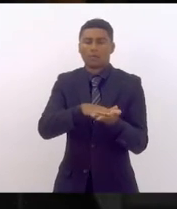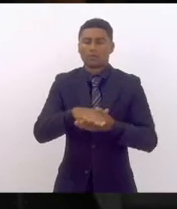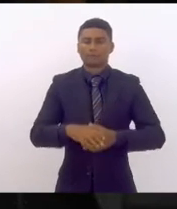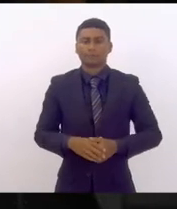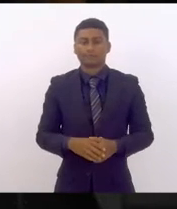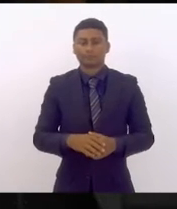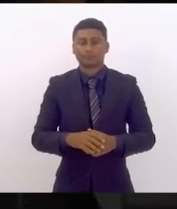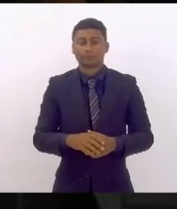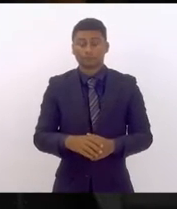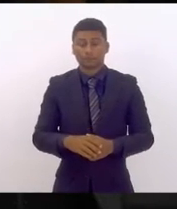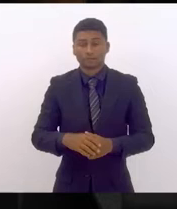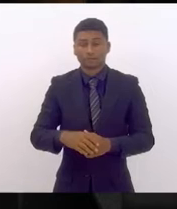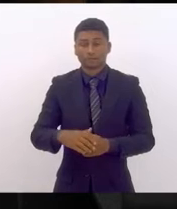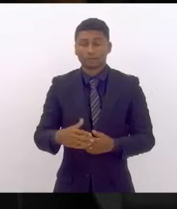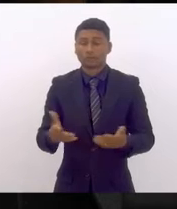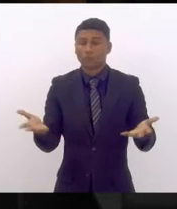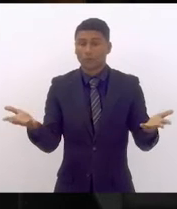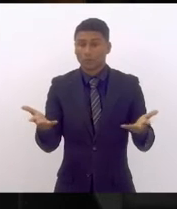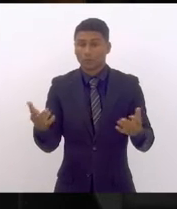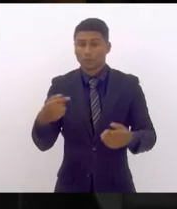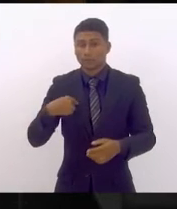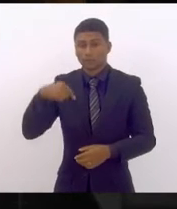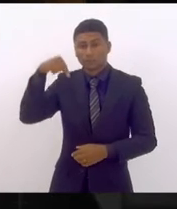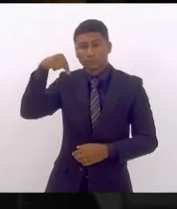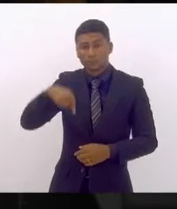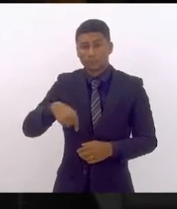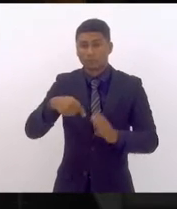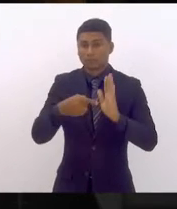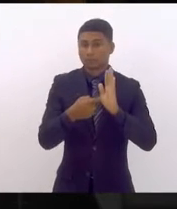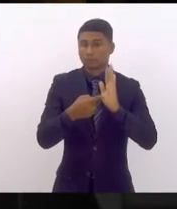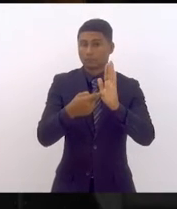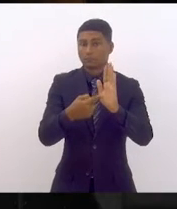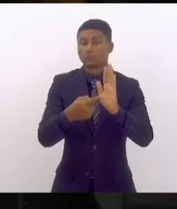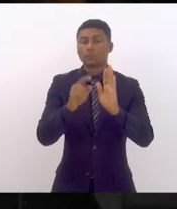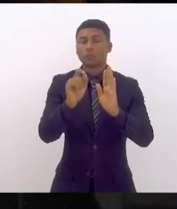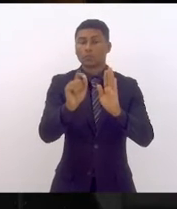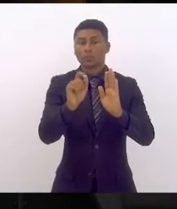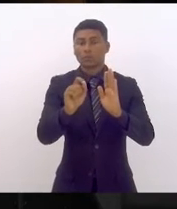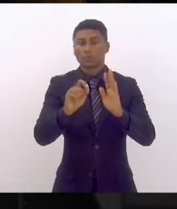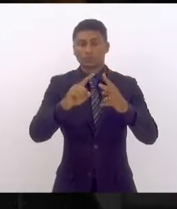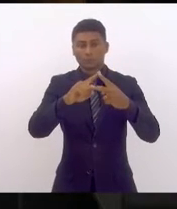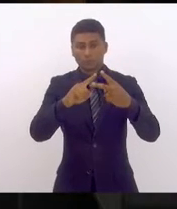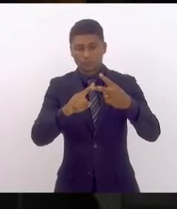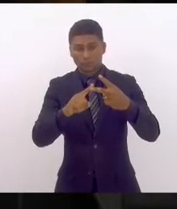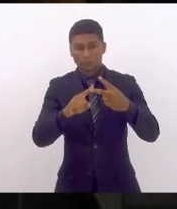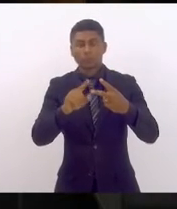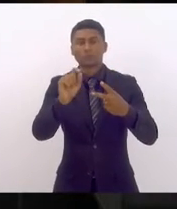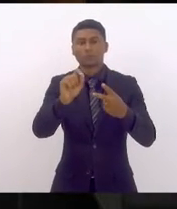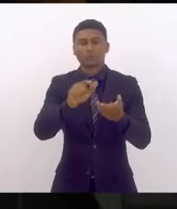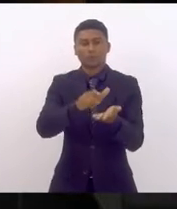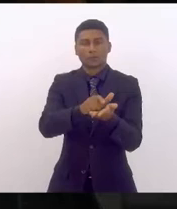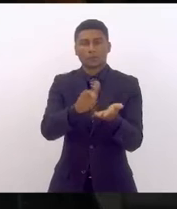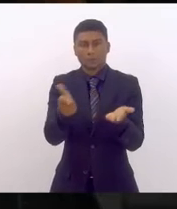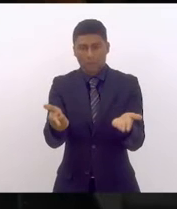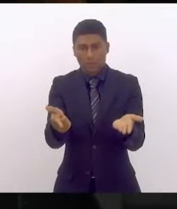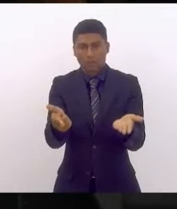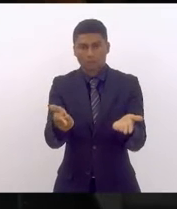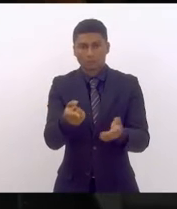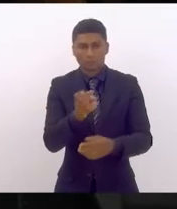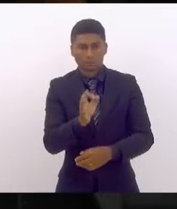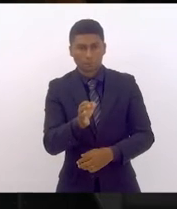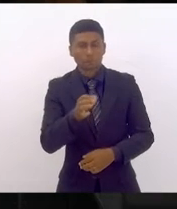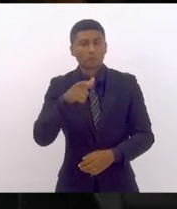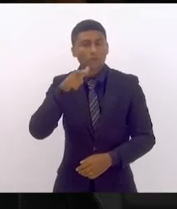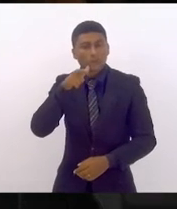aqui dois recortes de jornais do dia de ontem